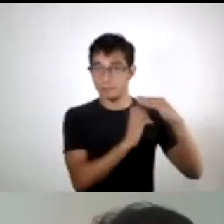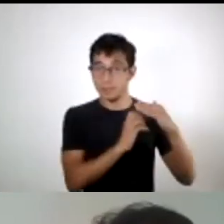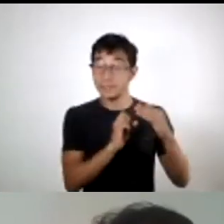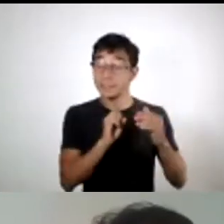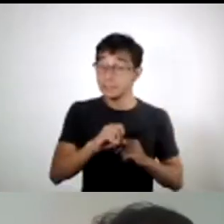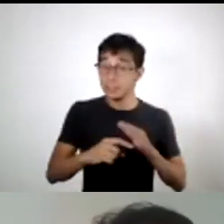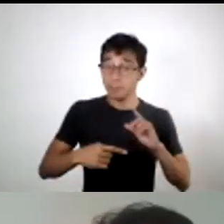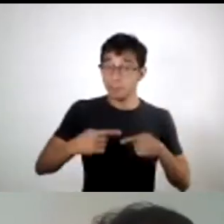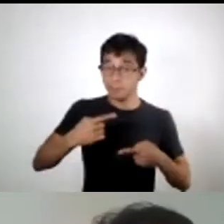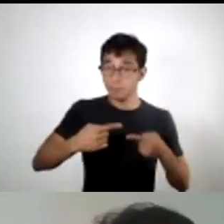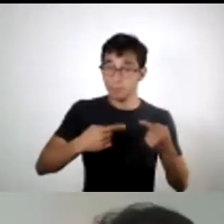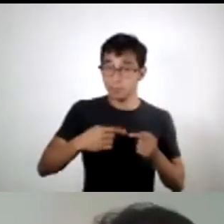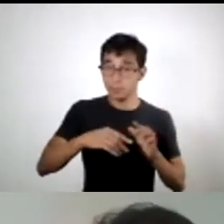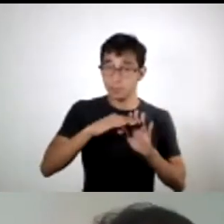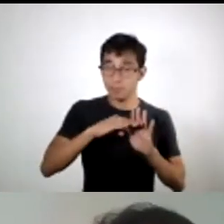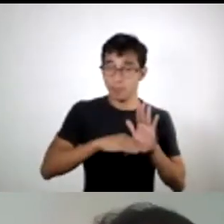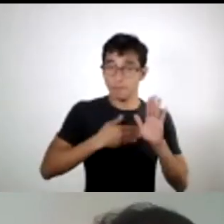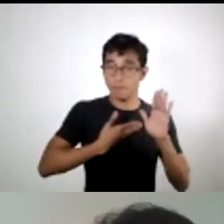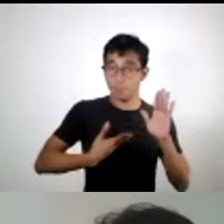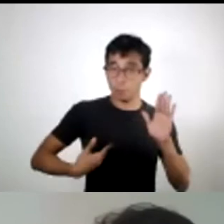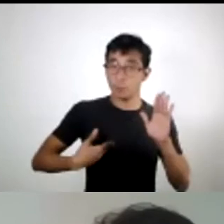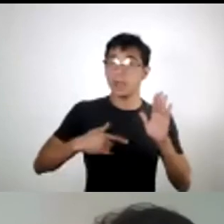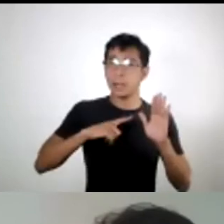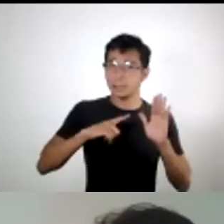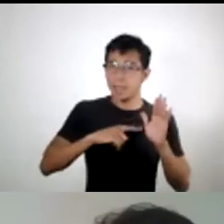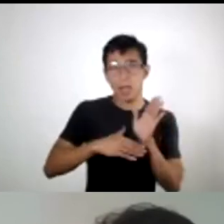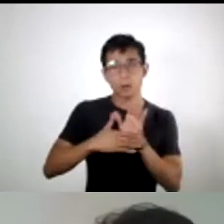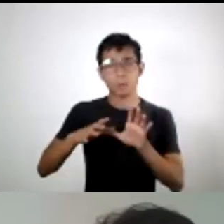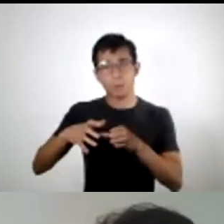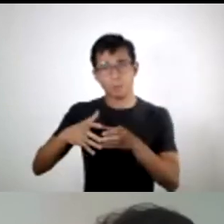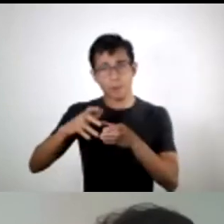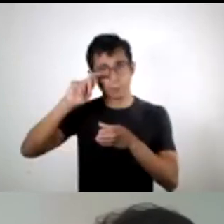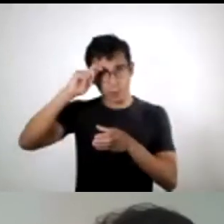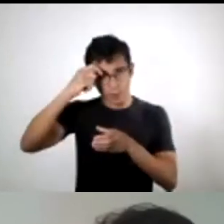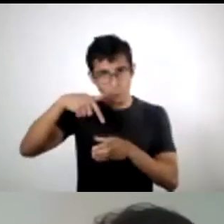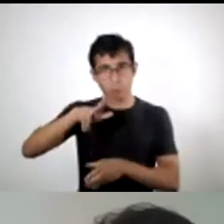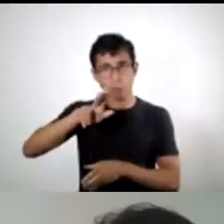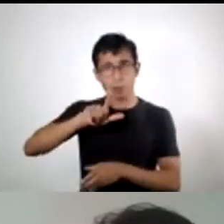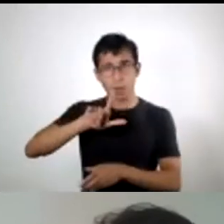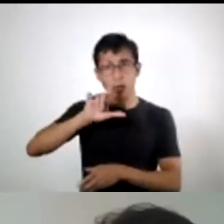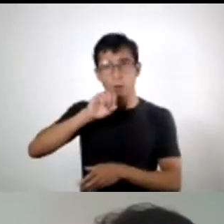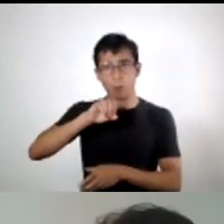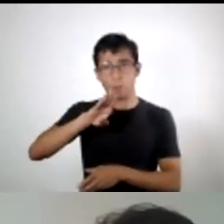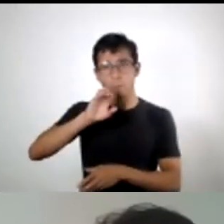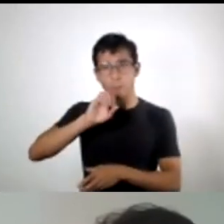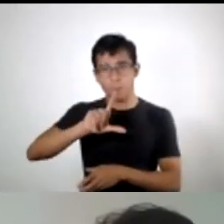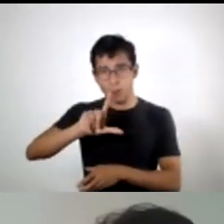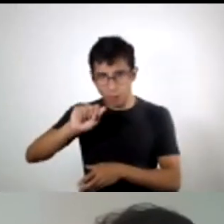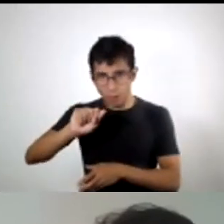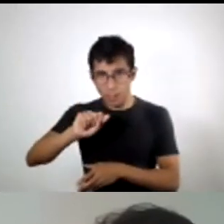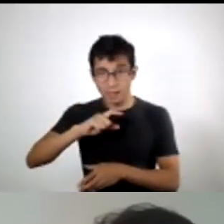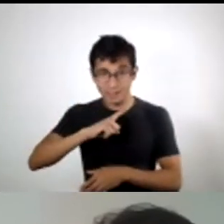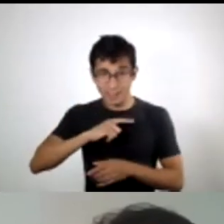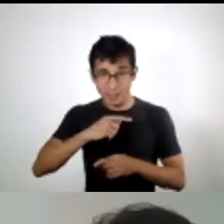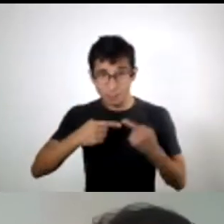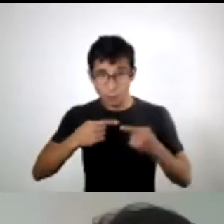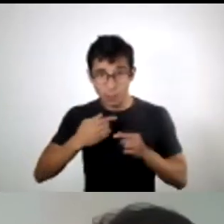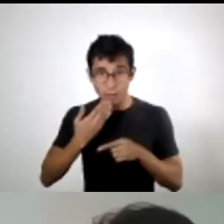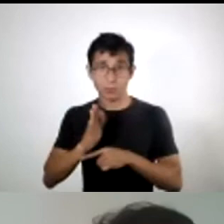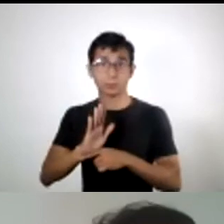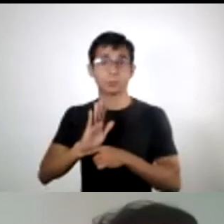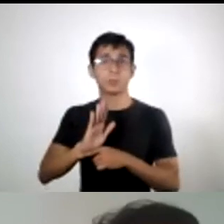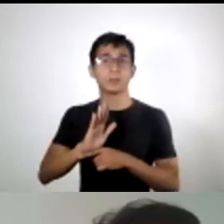do movimento negro, movimento quilombola, você vai quebrando com esse processo